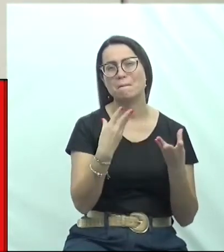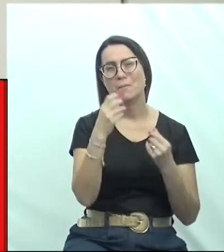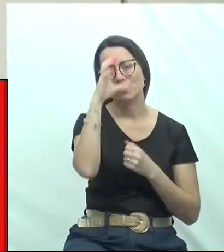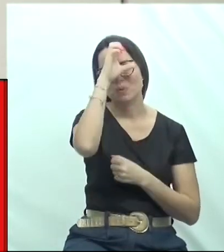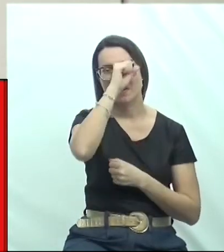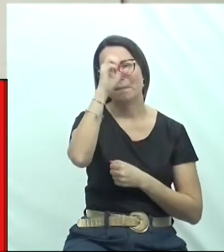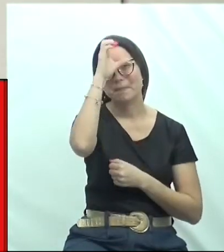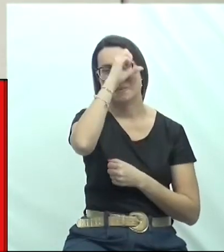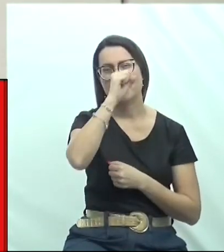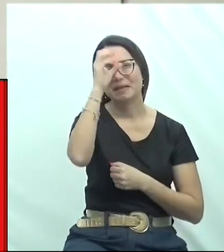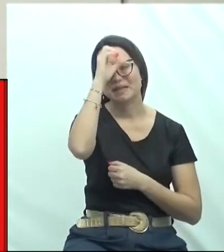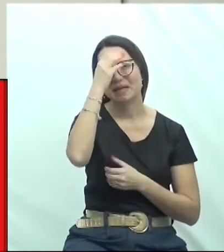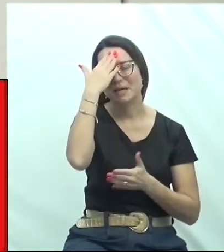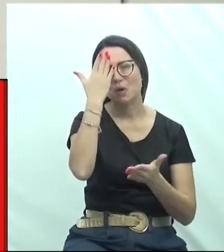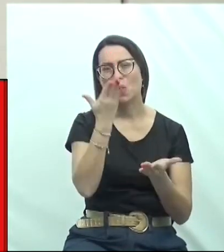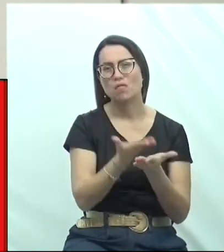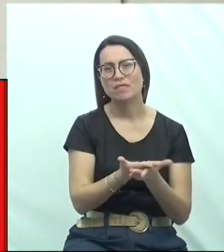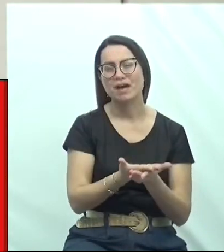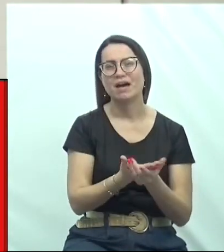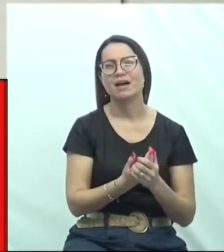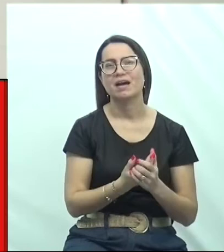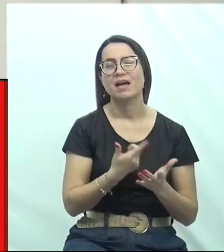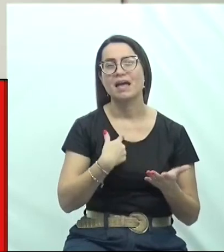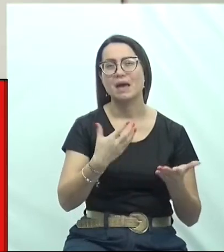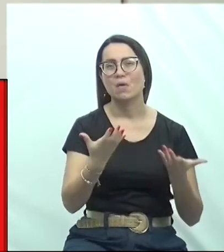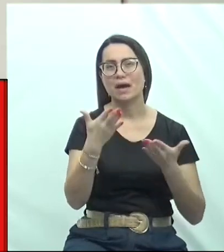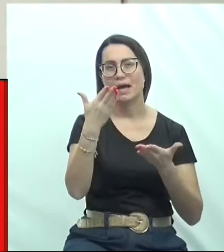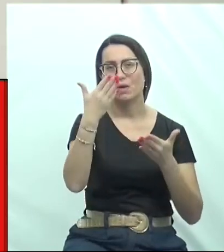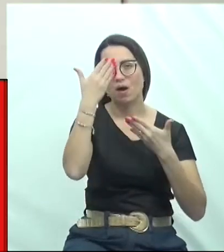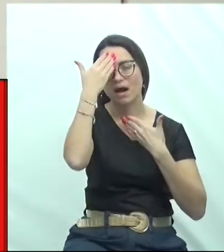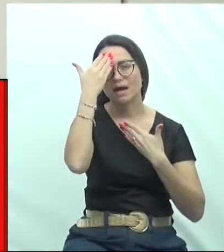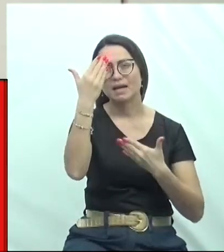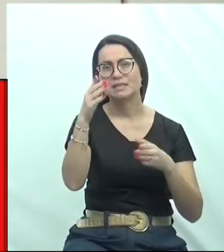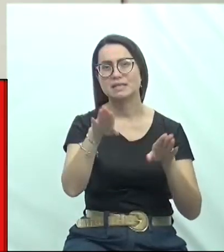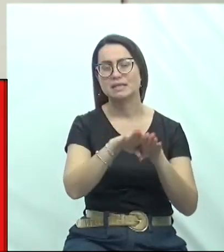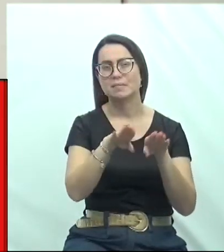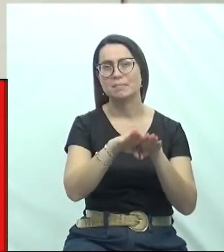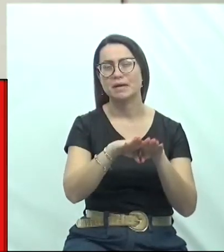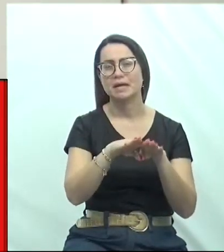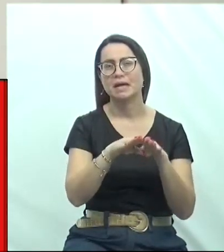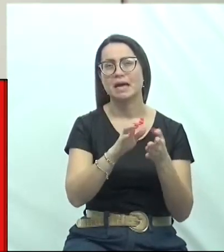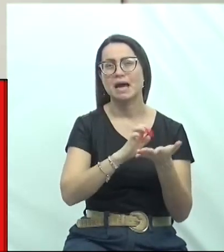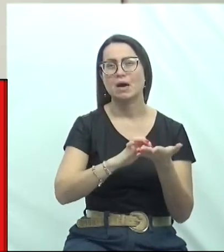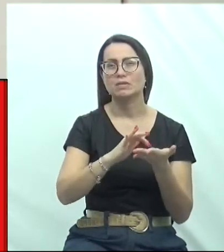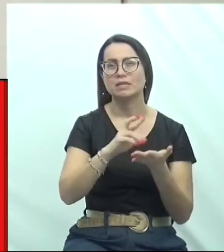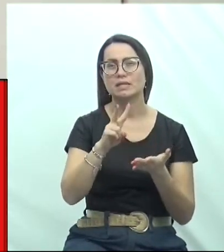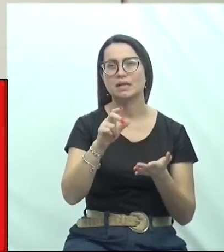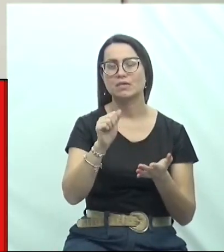me policiar em algumas coisas. Quero agradecer também ao secretário Wagner, a qual foi um grande,